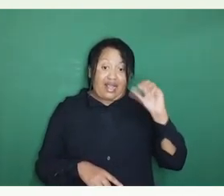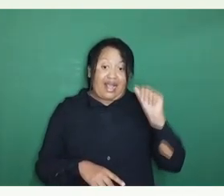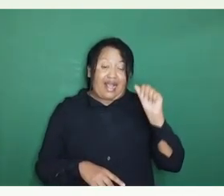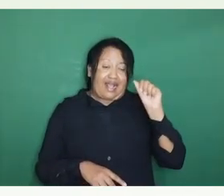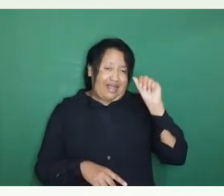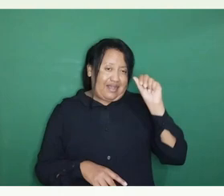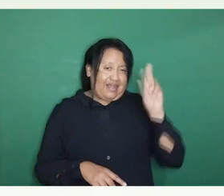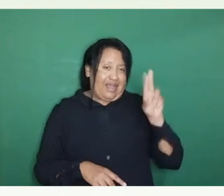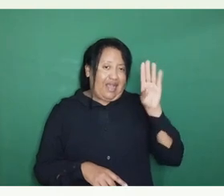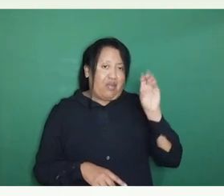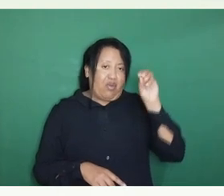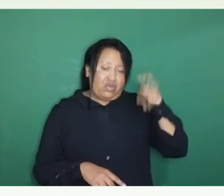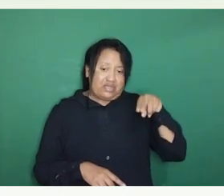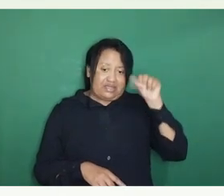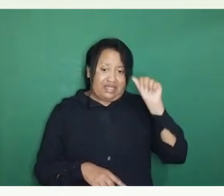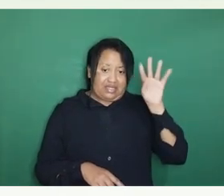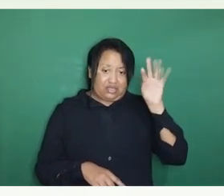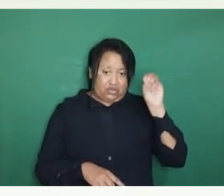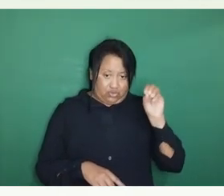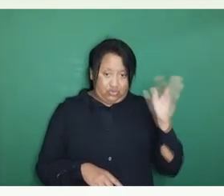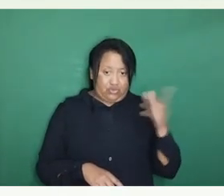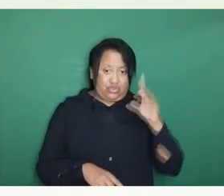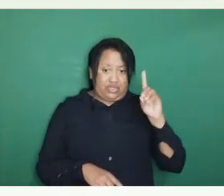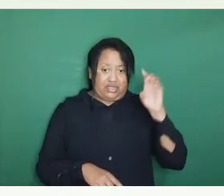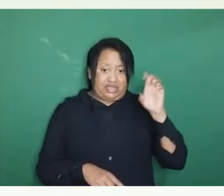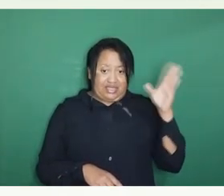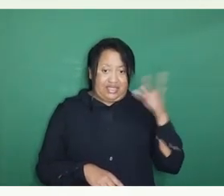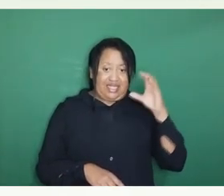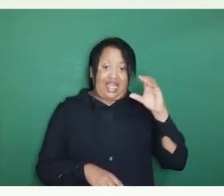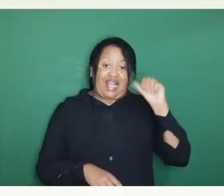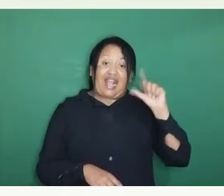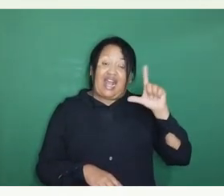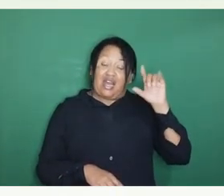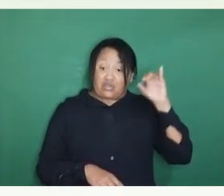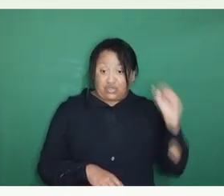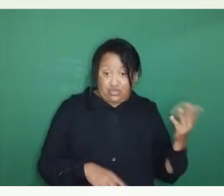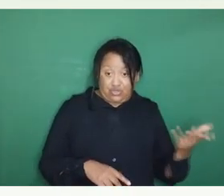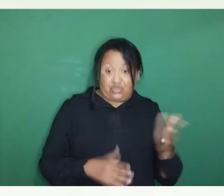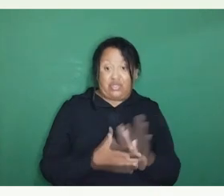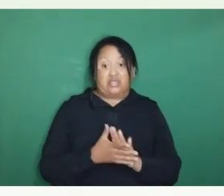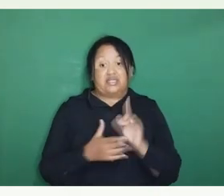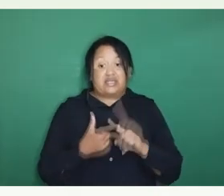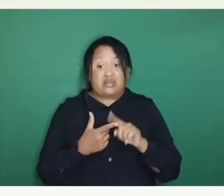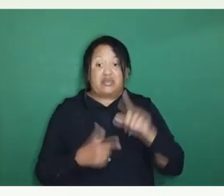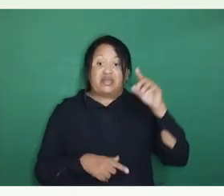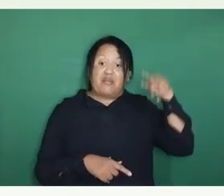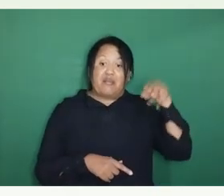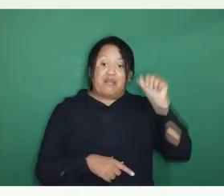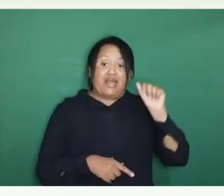apresentadas corrige o pH do solo porque certo então aqui ele